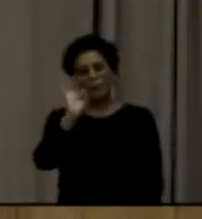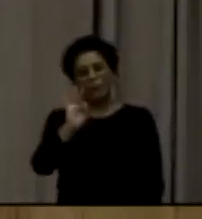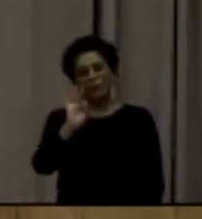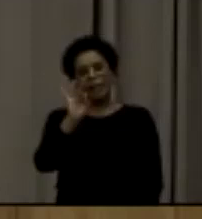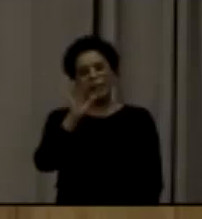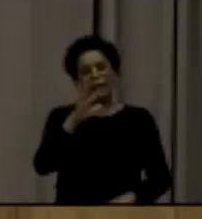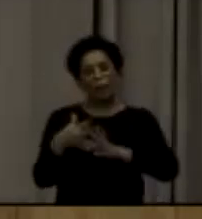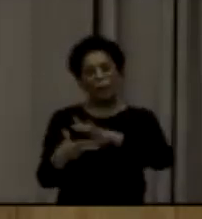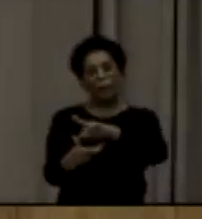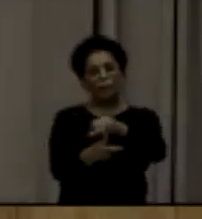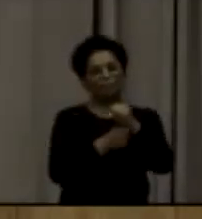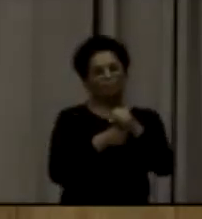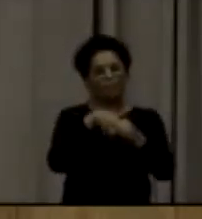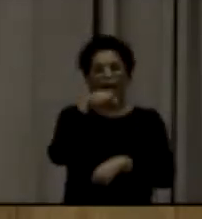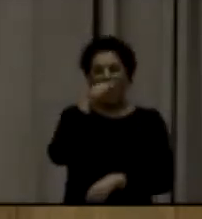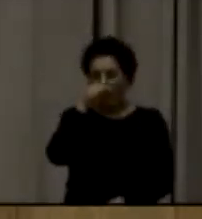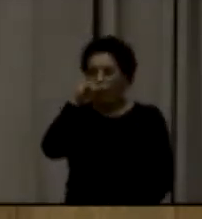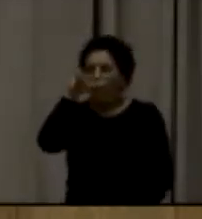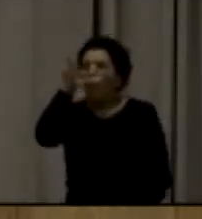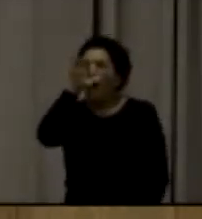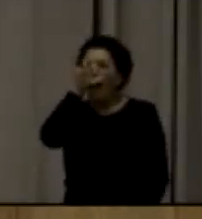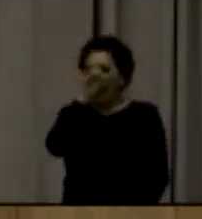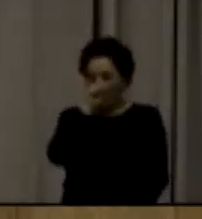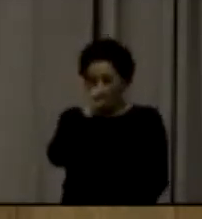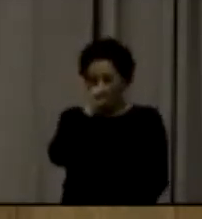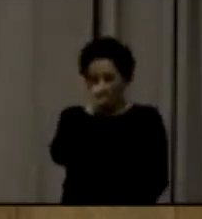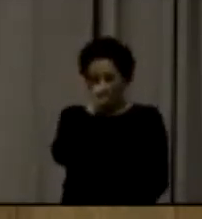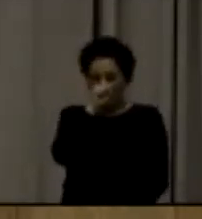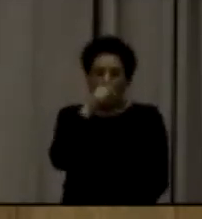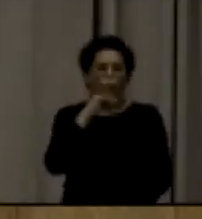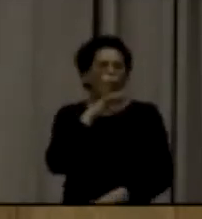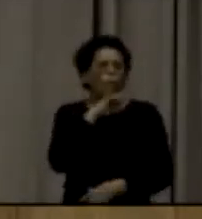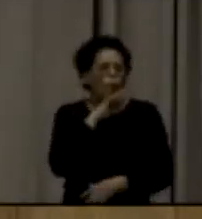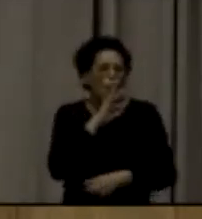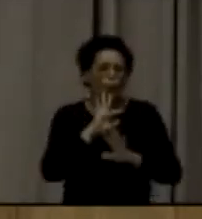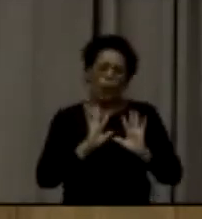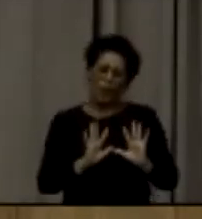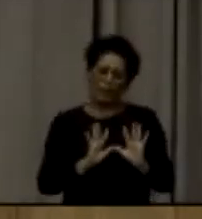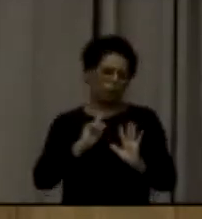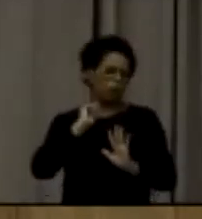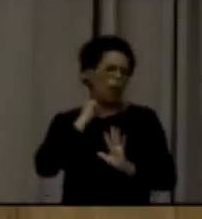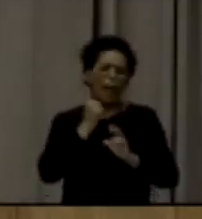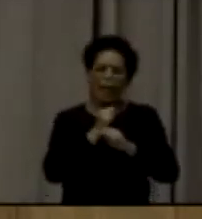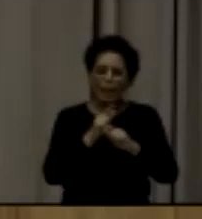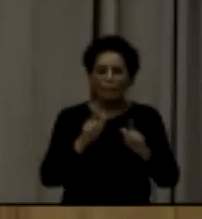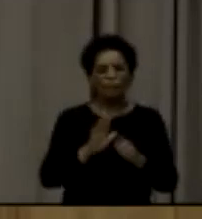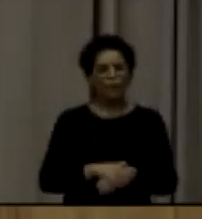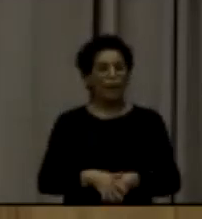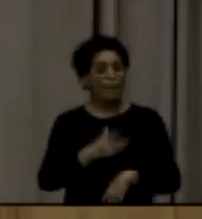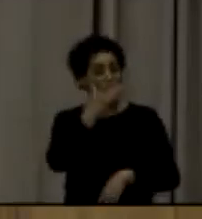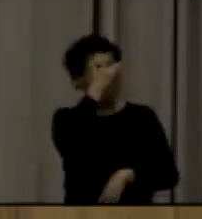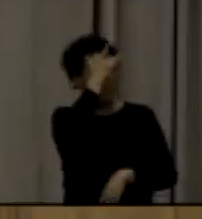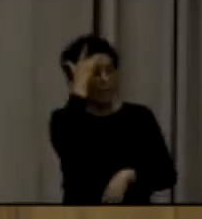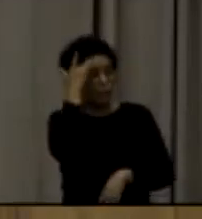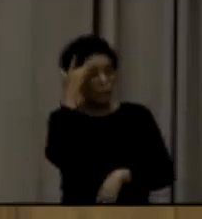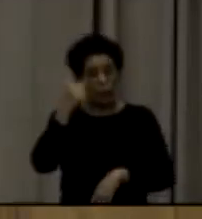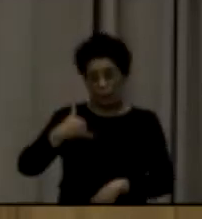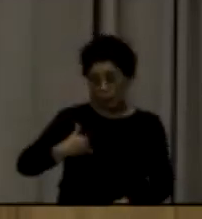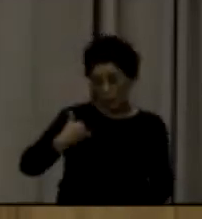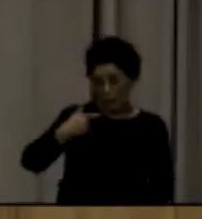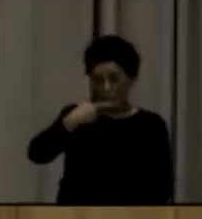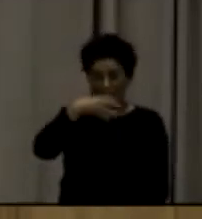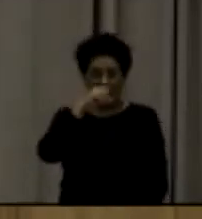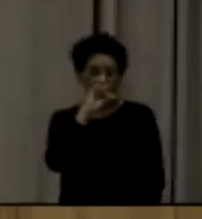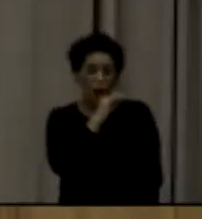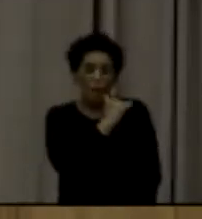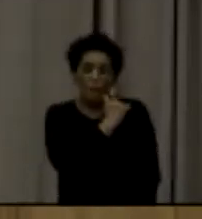abaixo dos padrões de qualidade. 7 milhões de mortes de pessoas com menos de 70 anos causadas pela